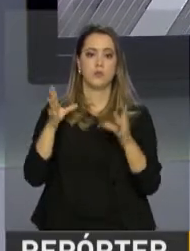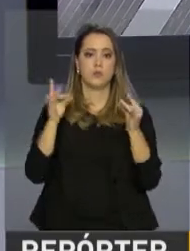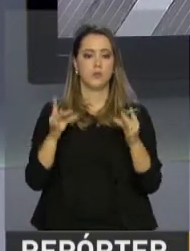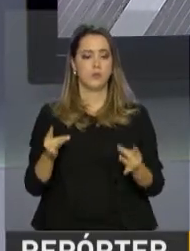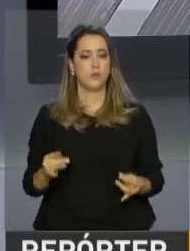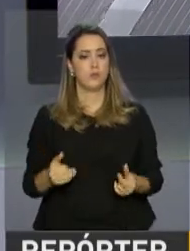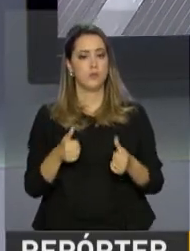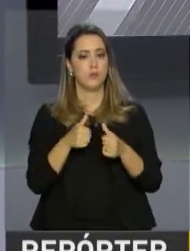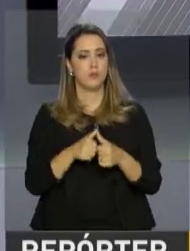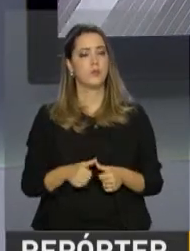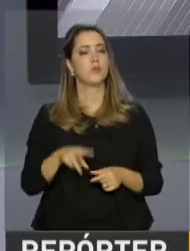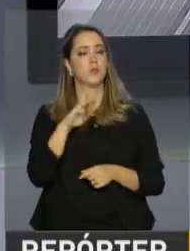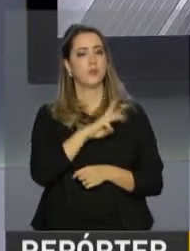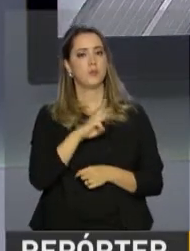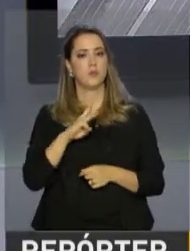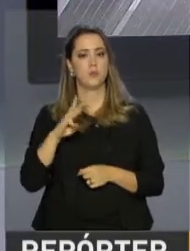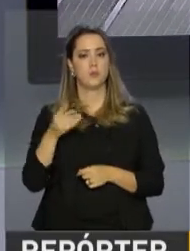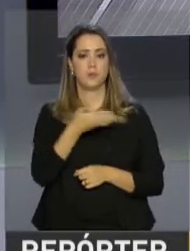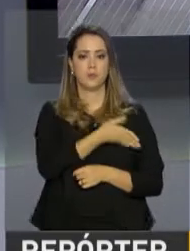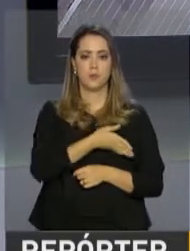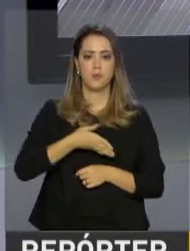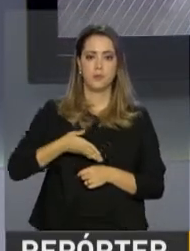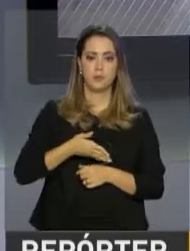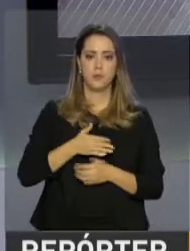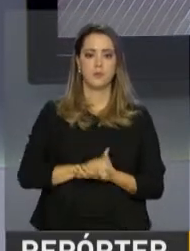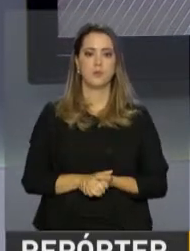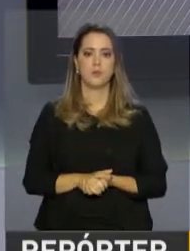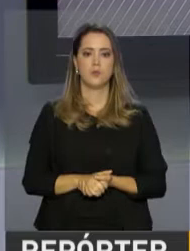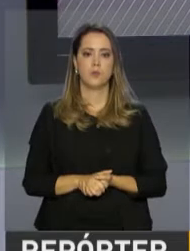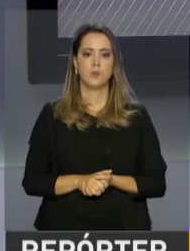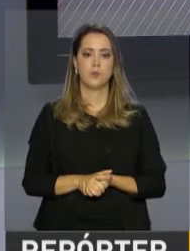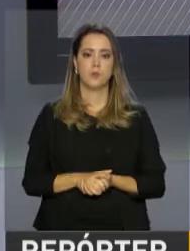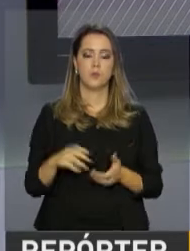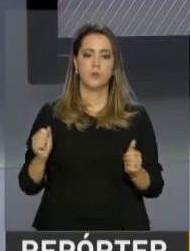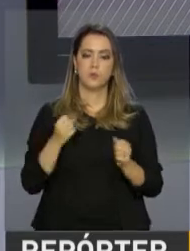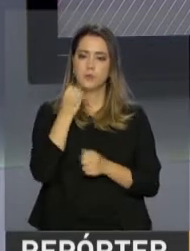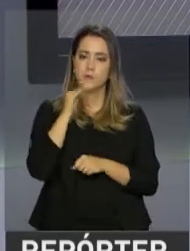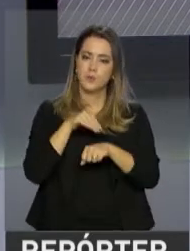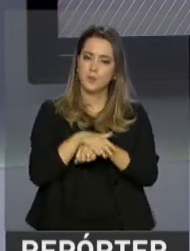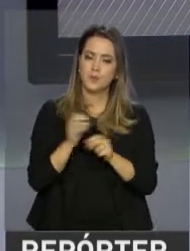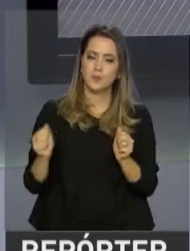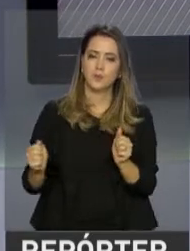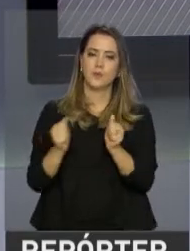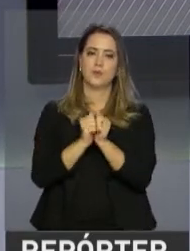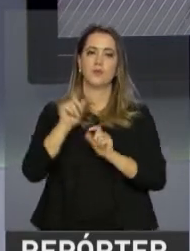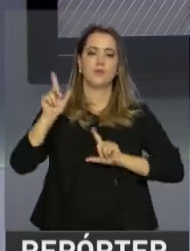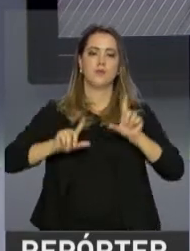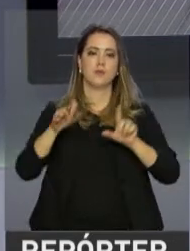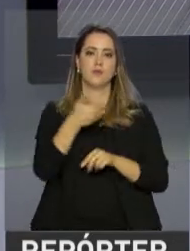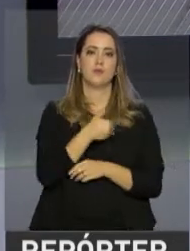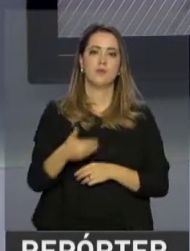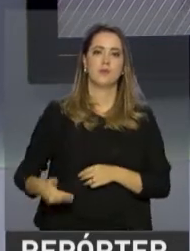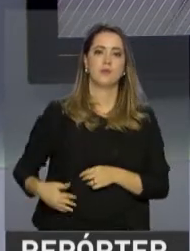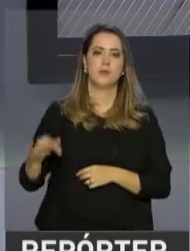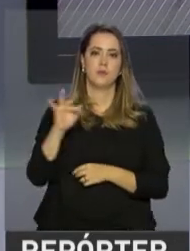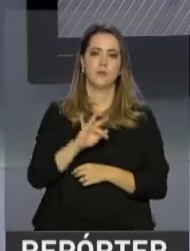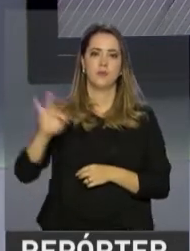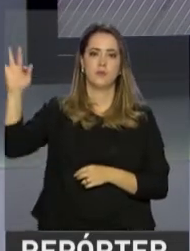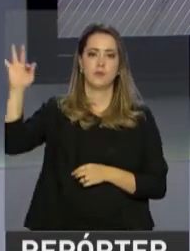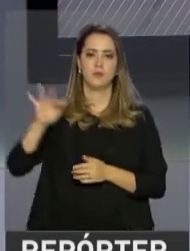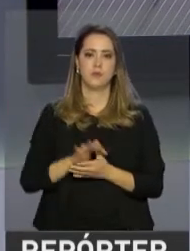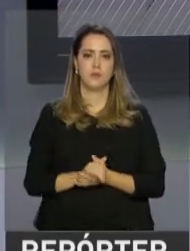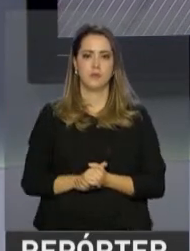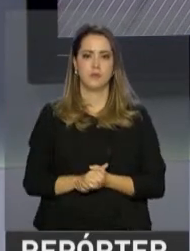toda a nossa programação também está na página da nbr na internet uma boa noite pra você continue com a gente aqui na nbr a tv